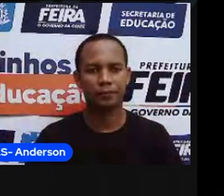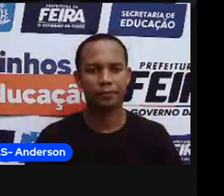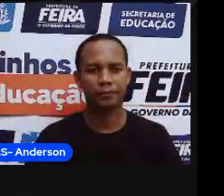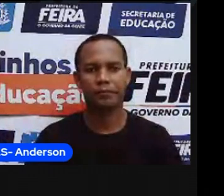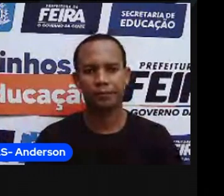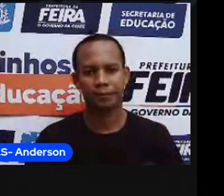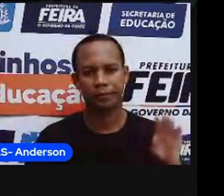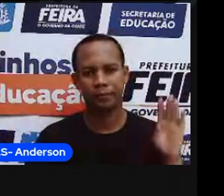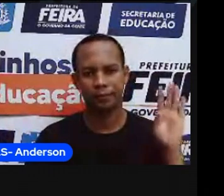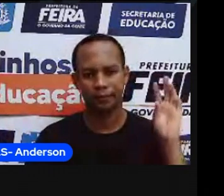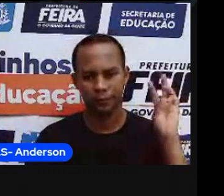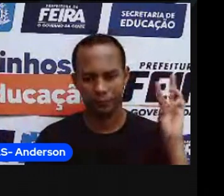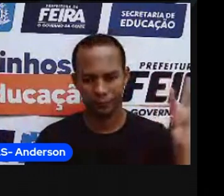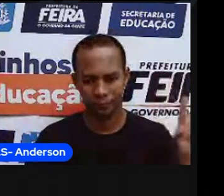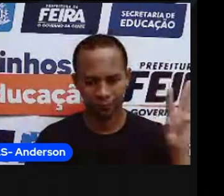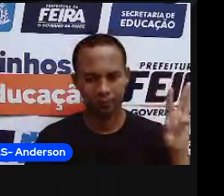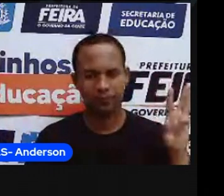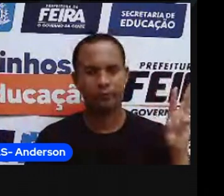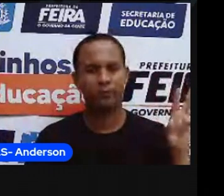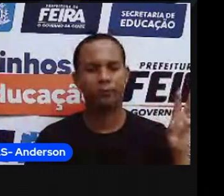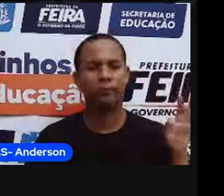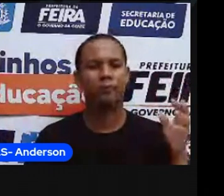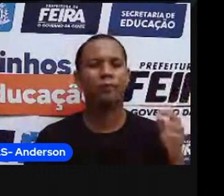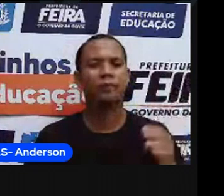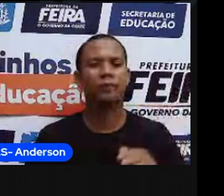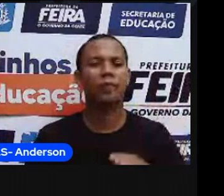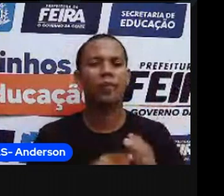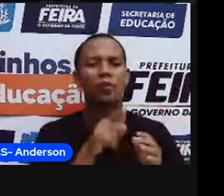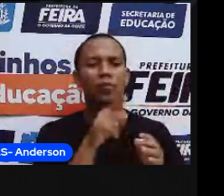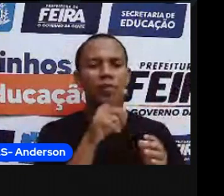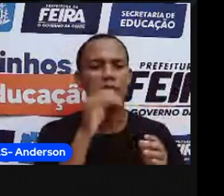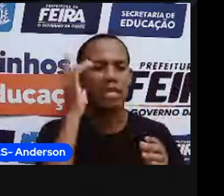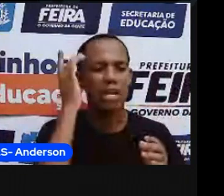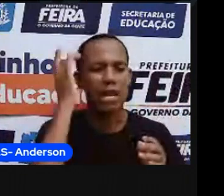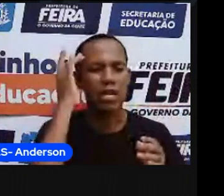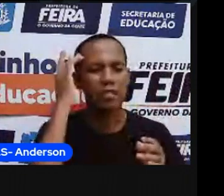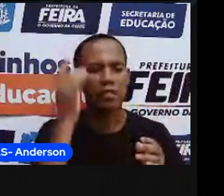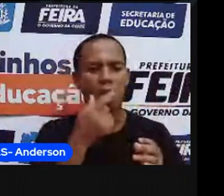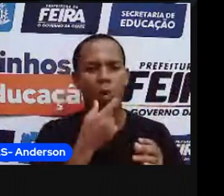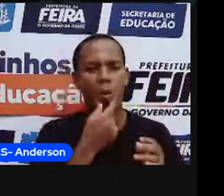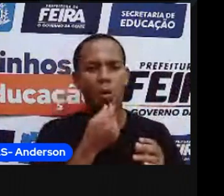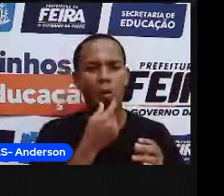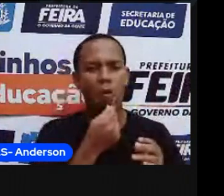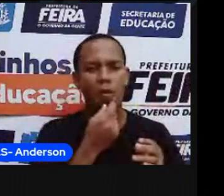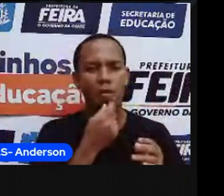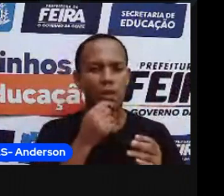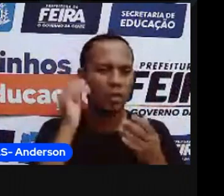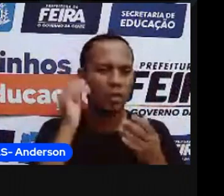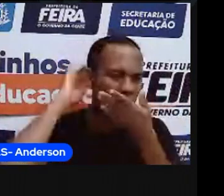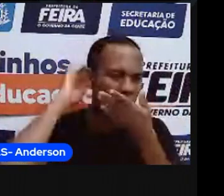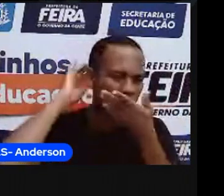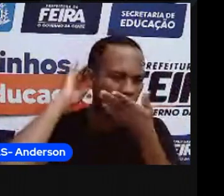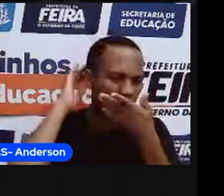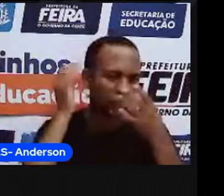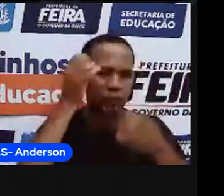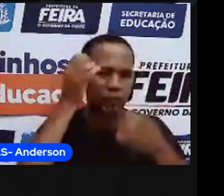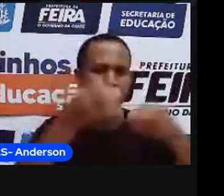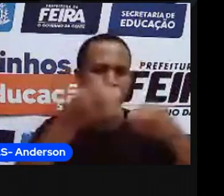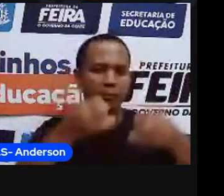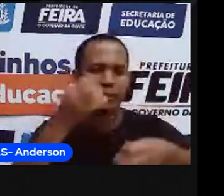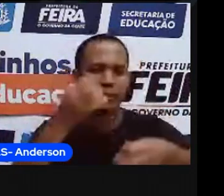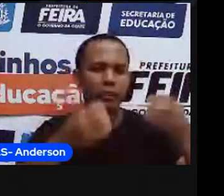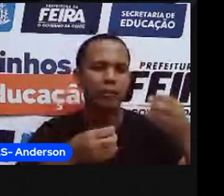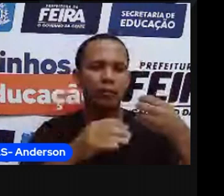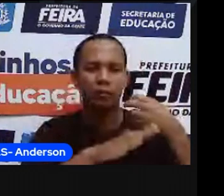Bom, questão 3. O que você acha que o indígena está falando com as crianças, né? Ele está pensando